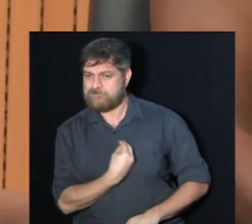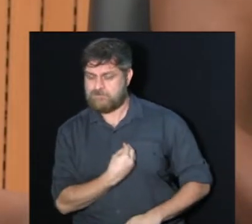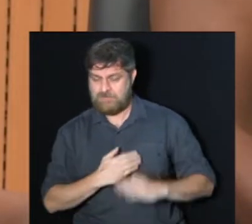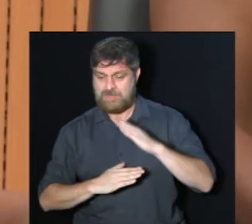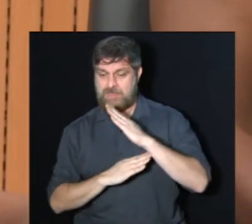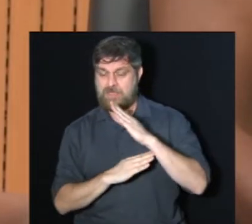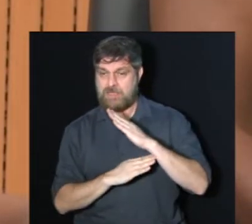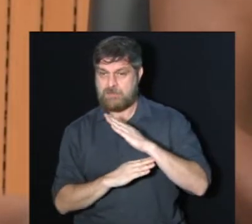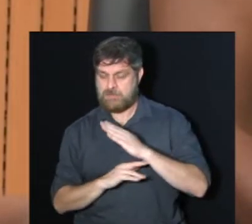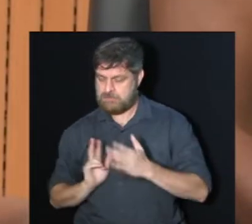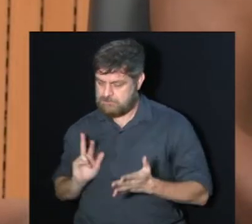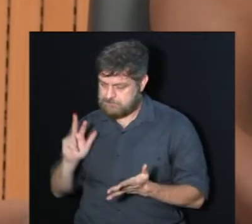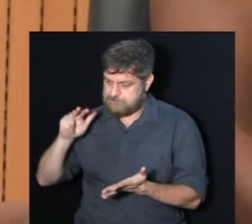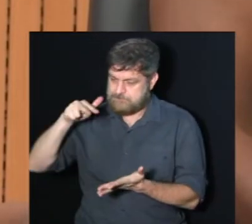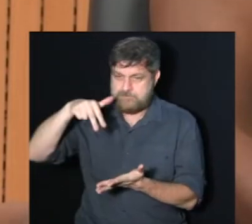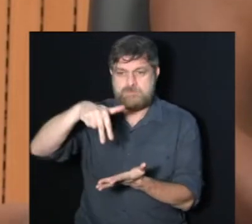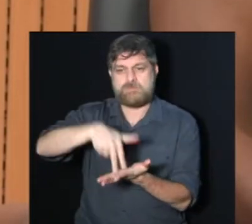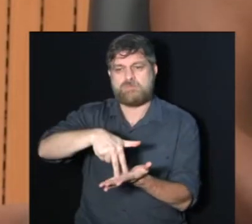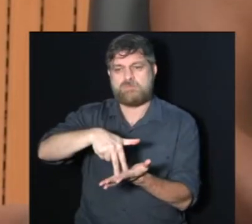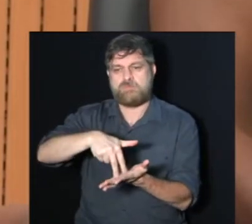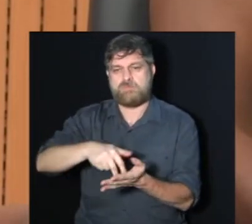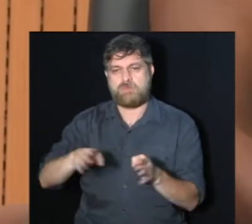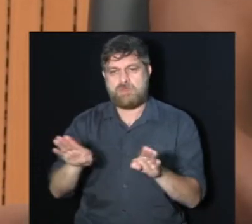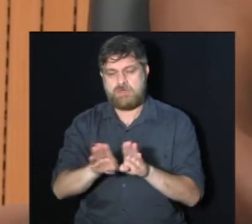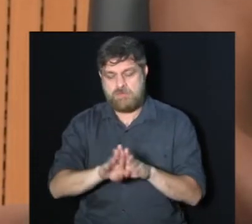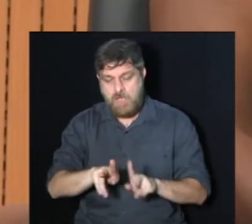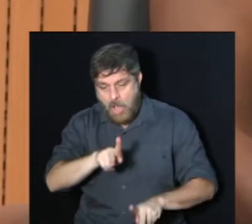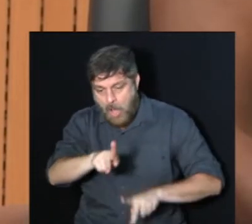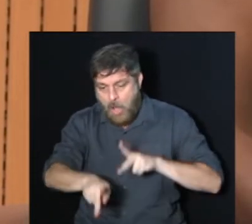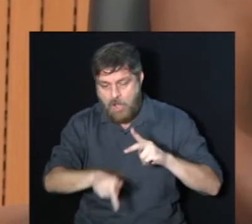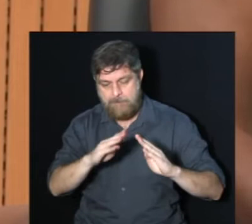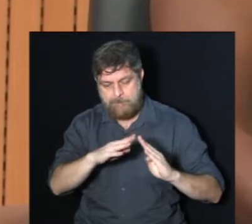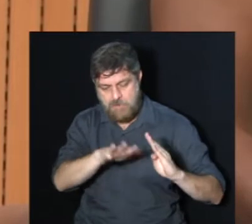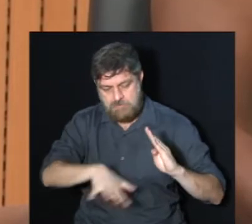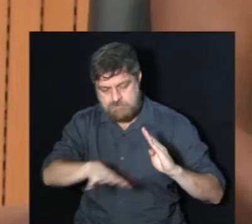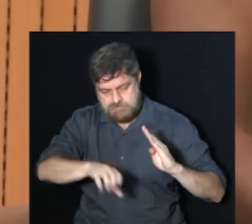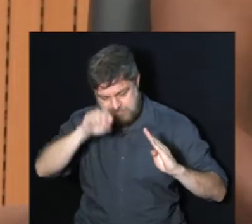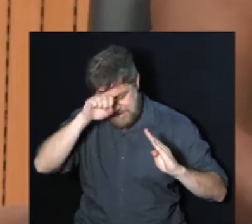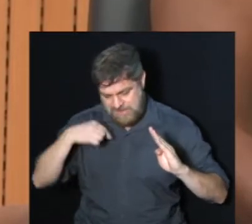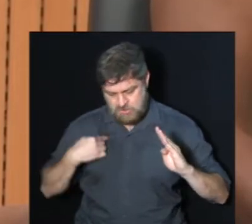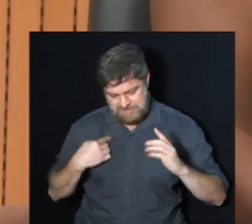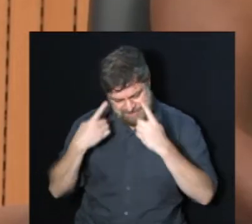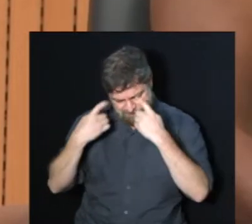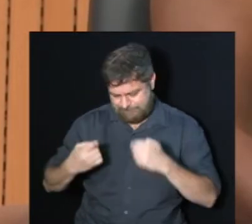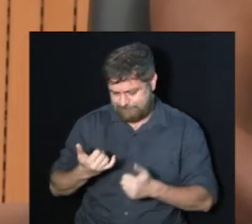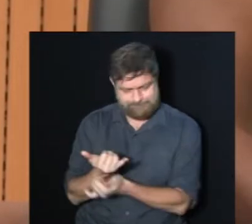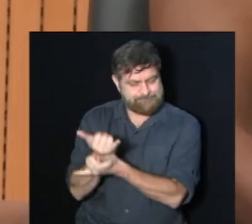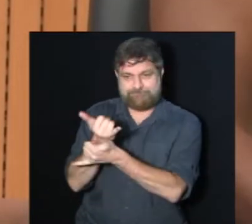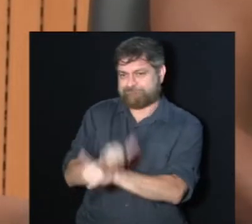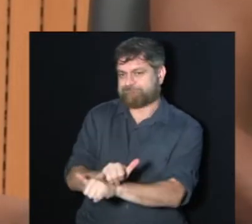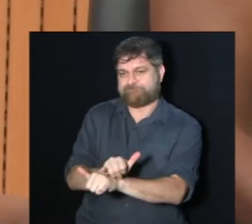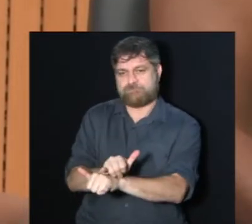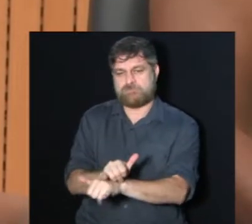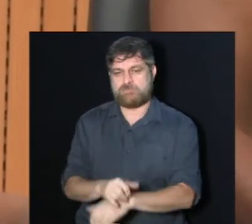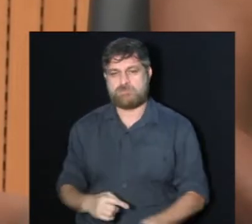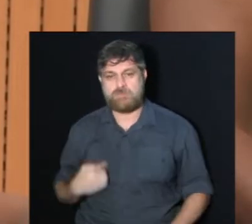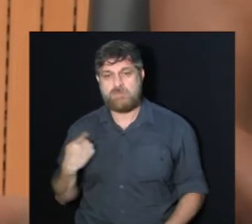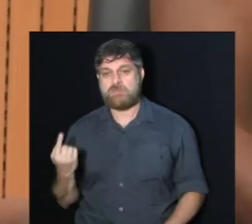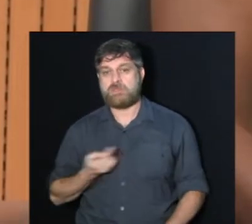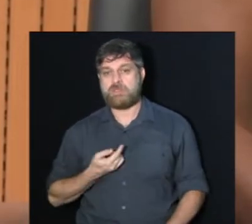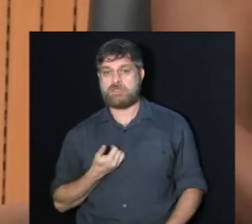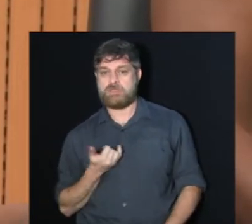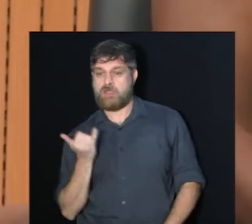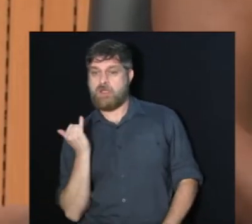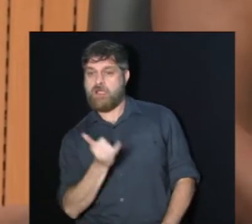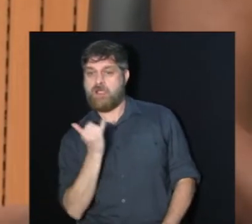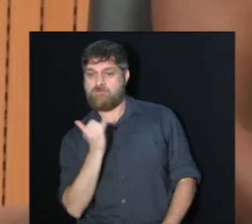casa para dizer que o povo de terreiro é contra a violência. Mas nós não podemos falar para os outros aquilo que